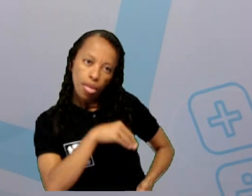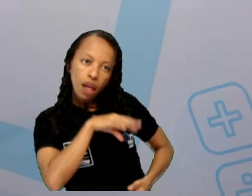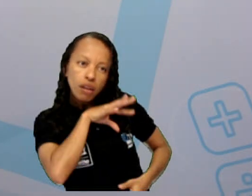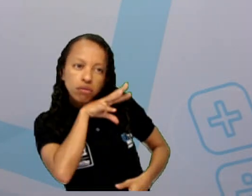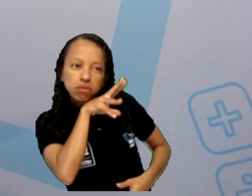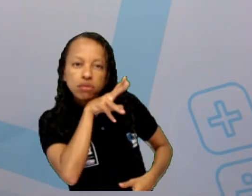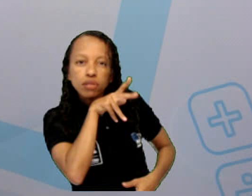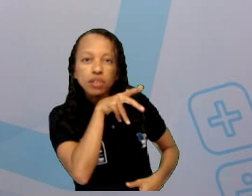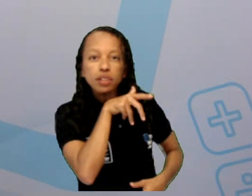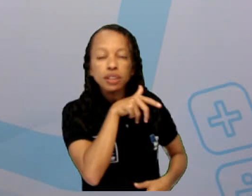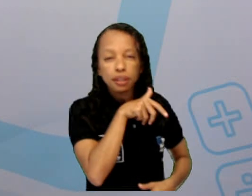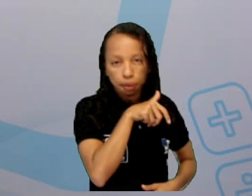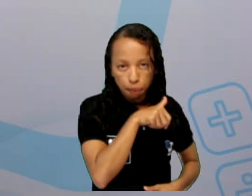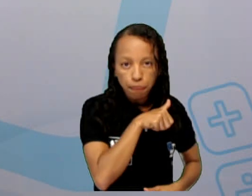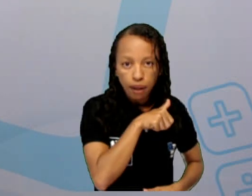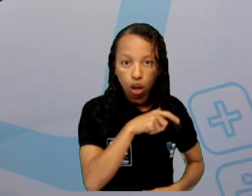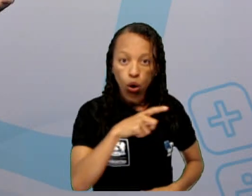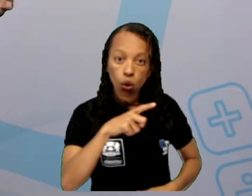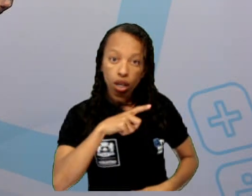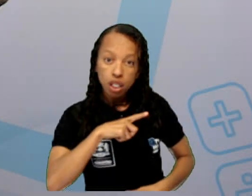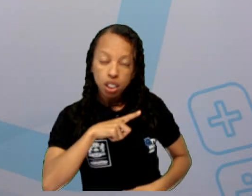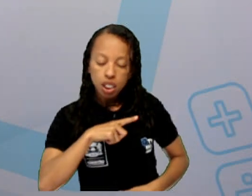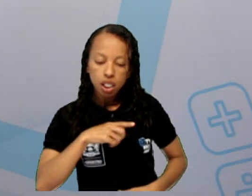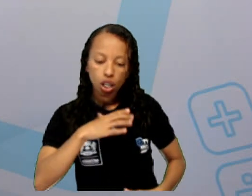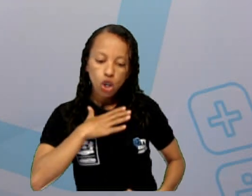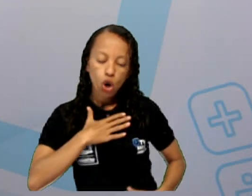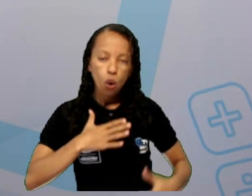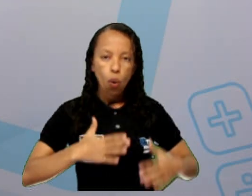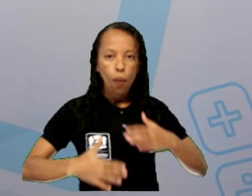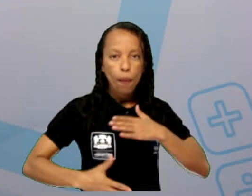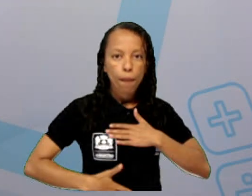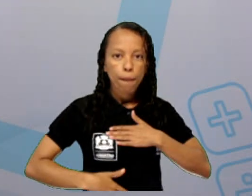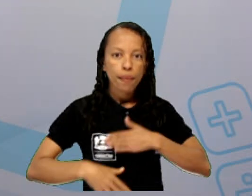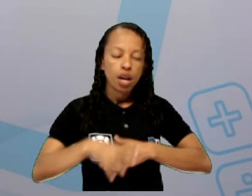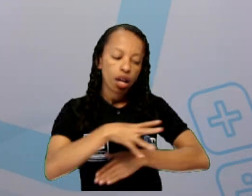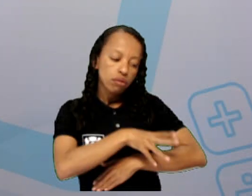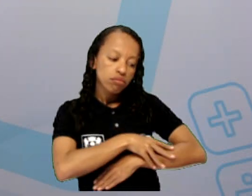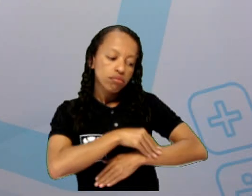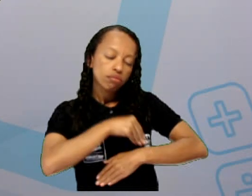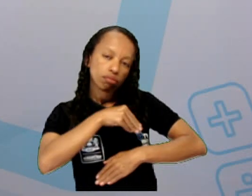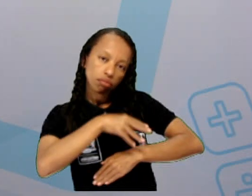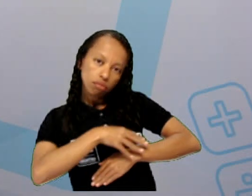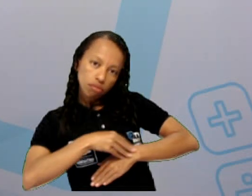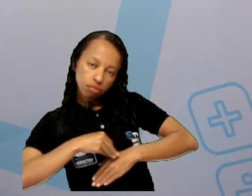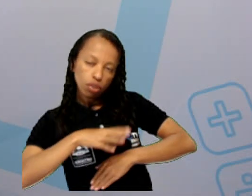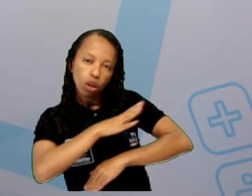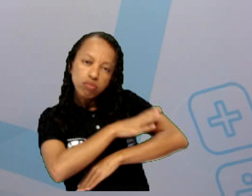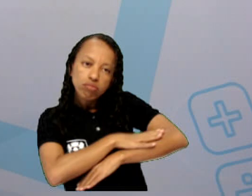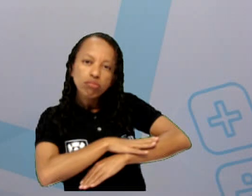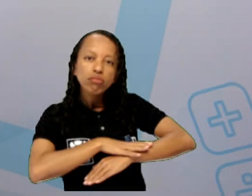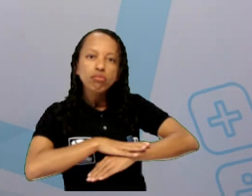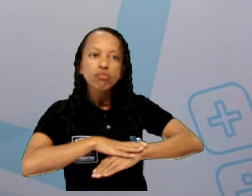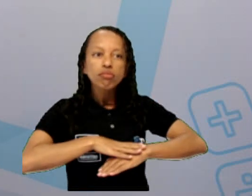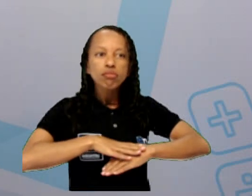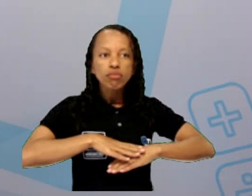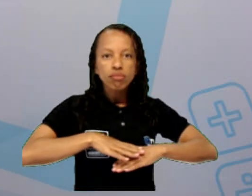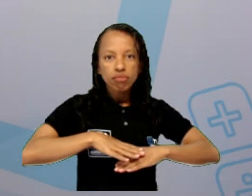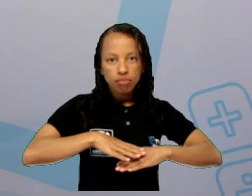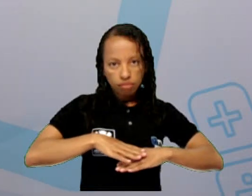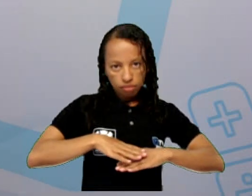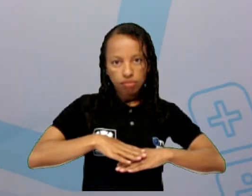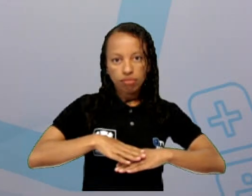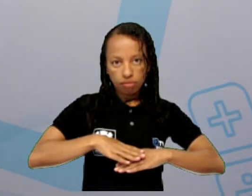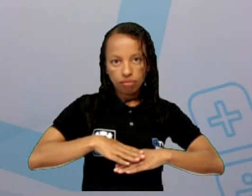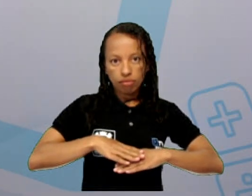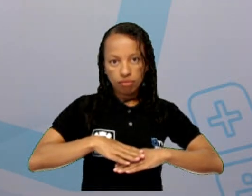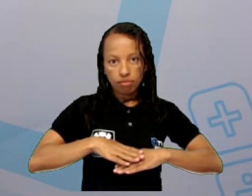podem aparecer eles cobertos por pelos ou até por pele. E são vivíparos, ou seja,